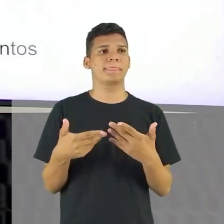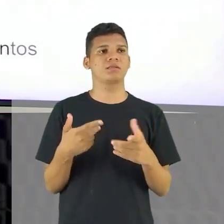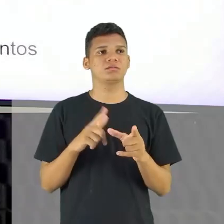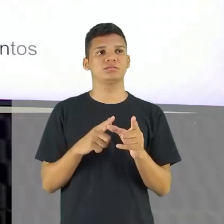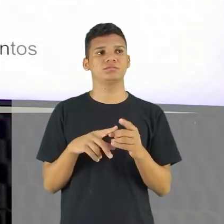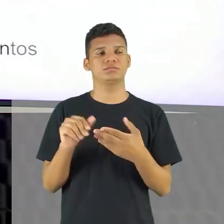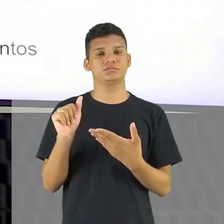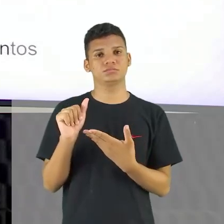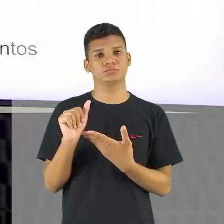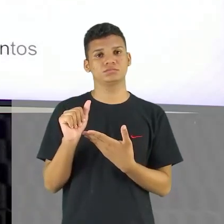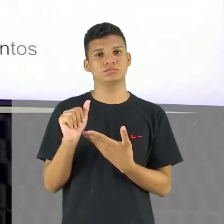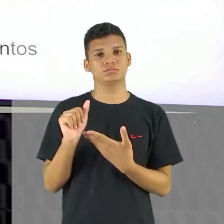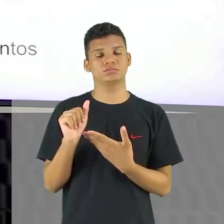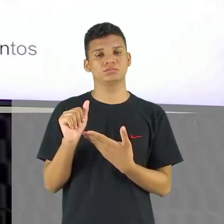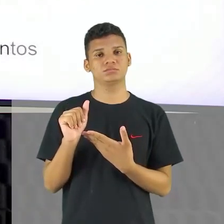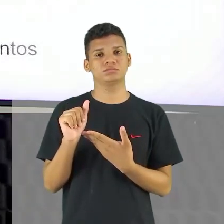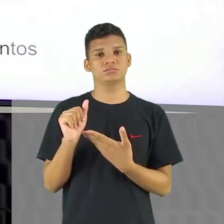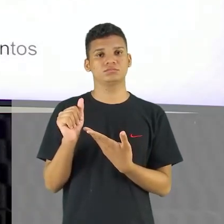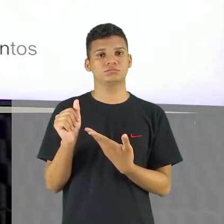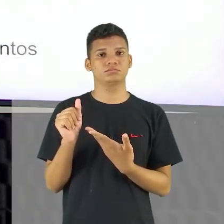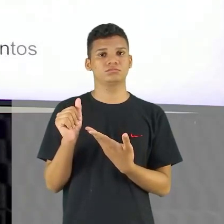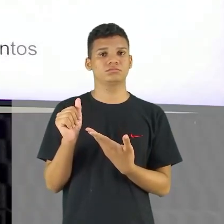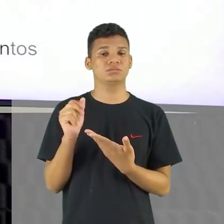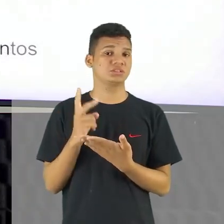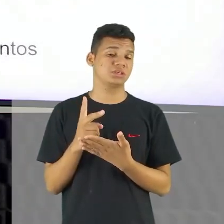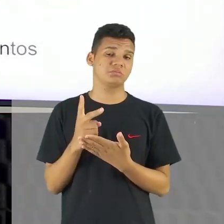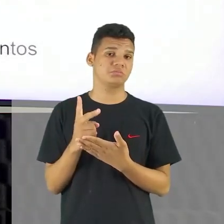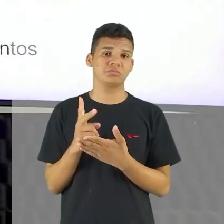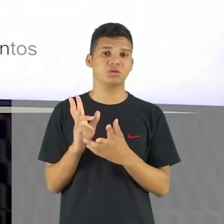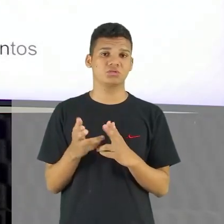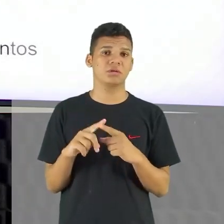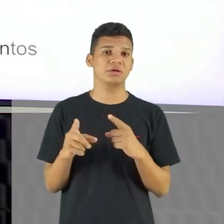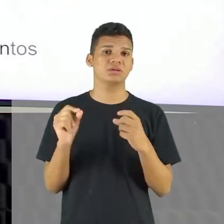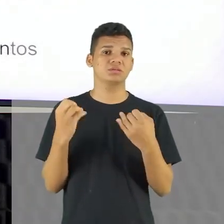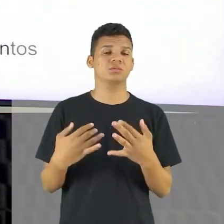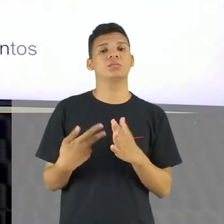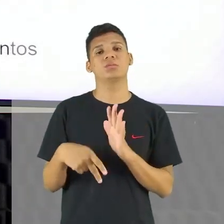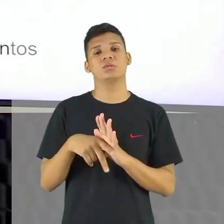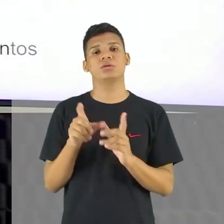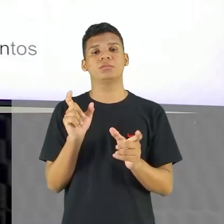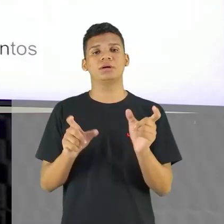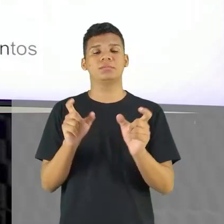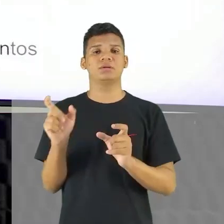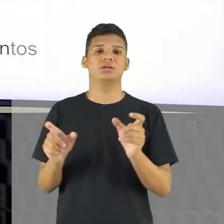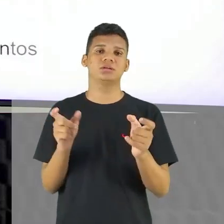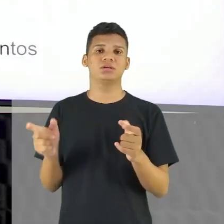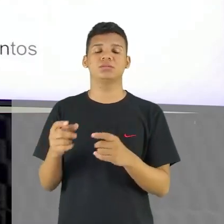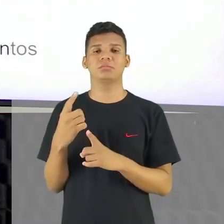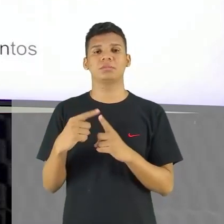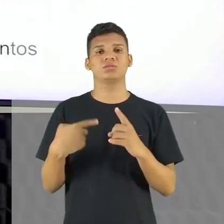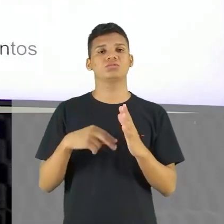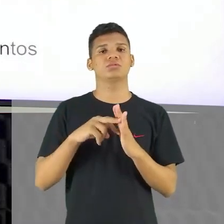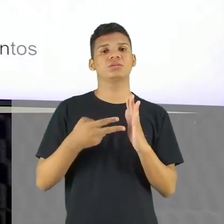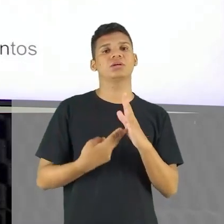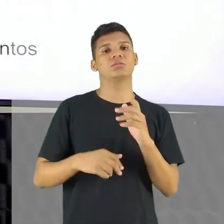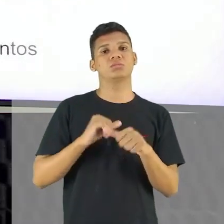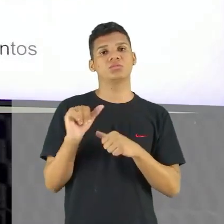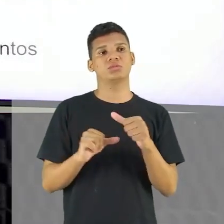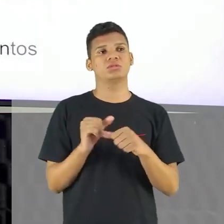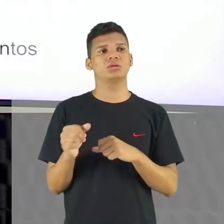nas ações, as ações são as mesmas o tempo todo, se eu estou falando de palavras de vento, de mudança, acho que